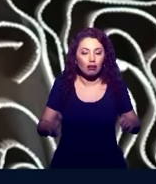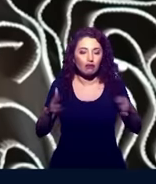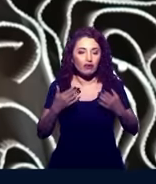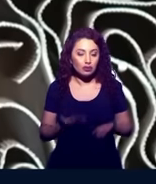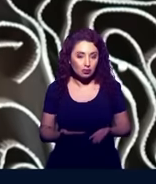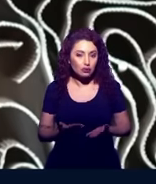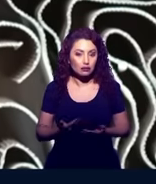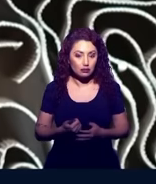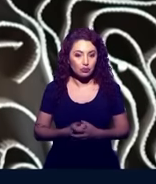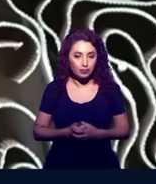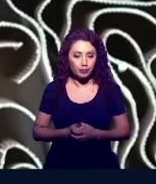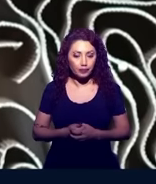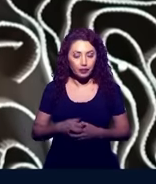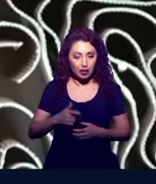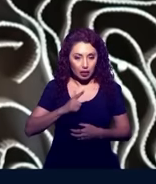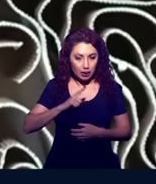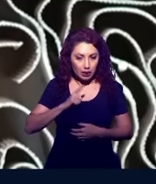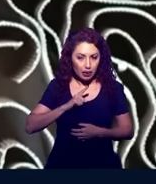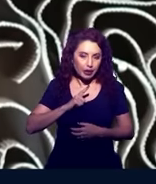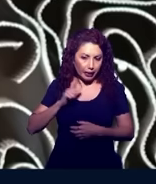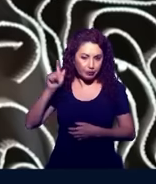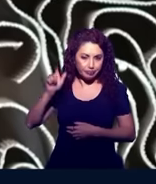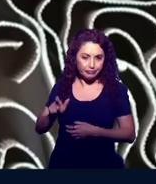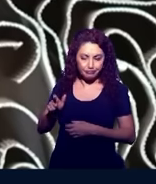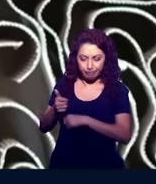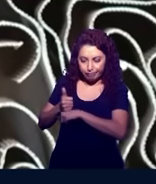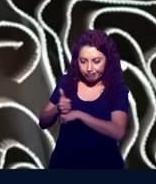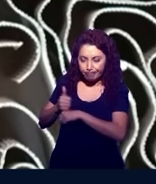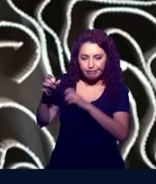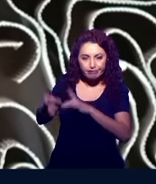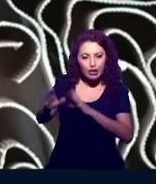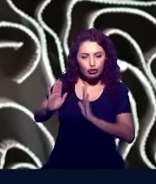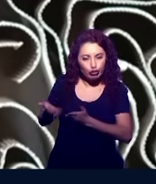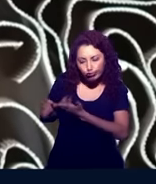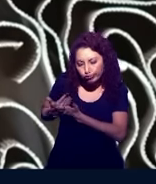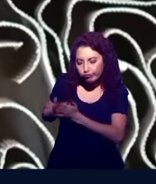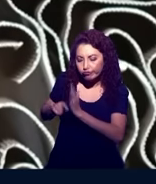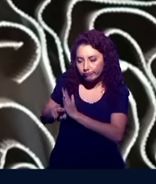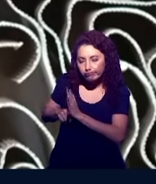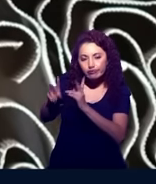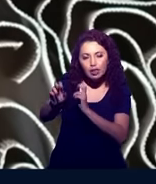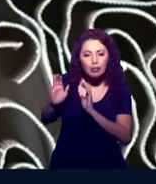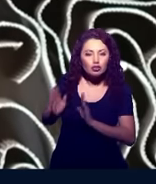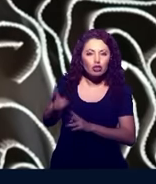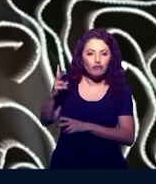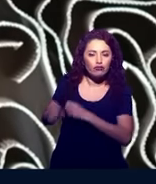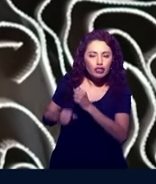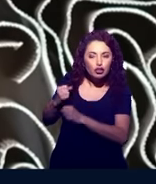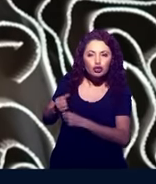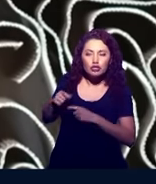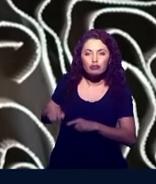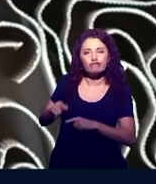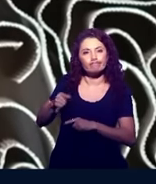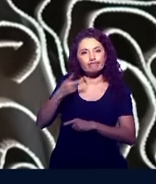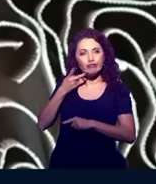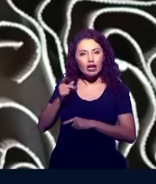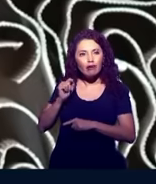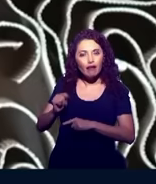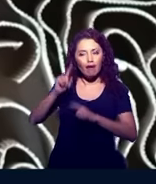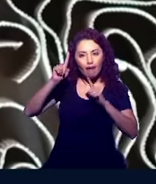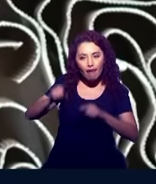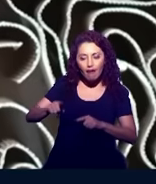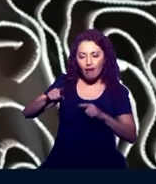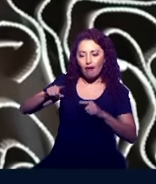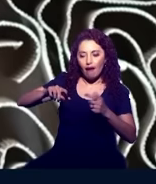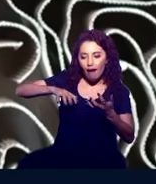técnicos inclusive o Bernar P que estuda isso há mais de 20 anos fala o seguinte olha Eh é a reforma ideal não é mas